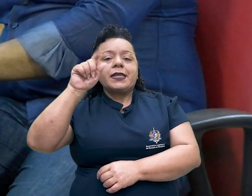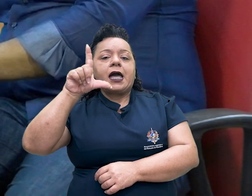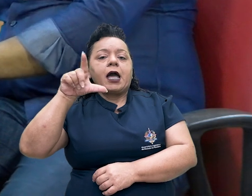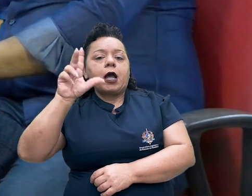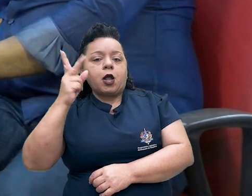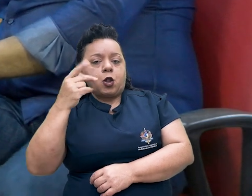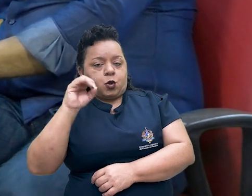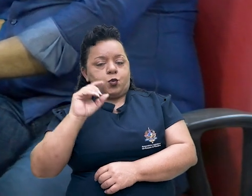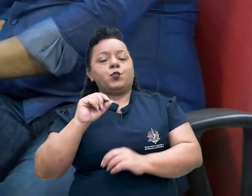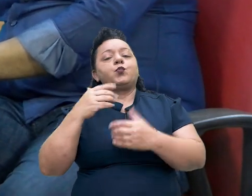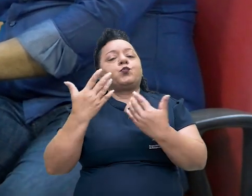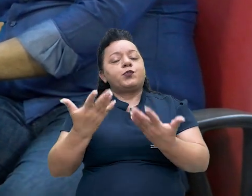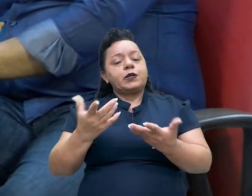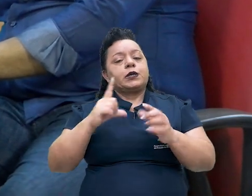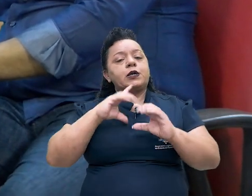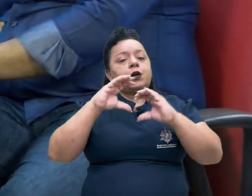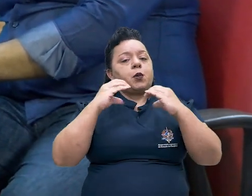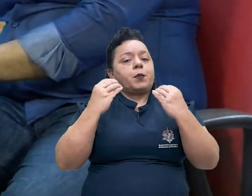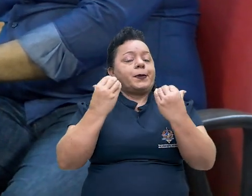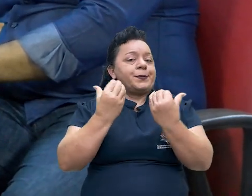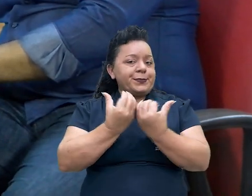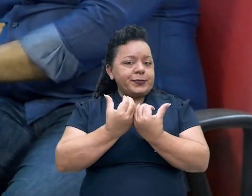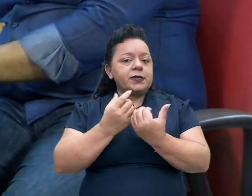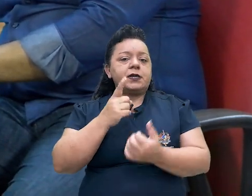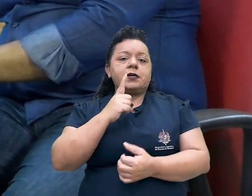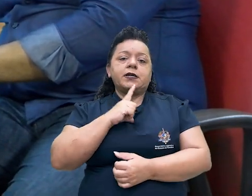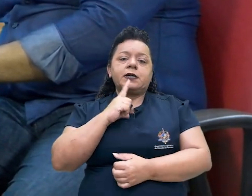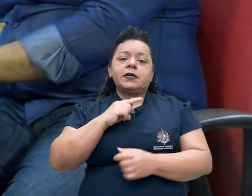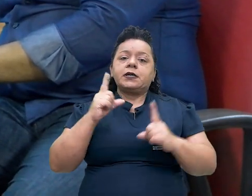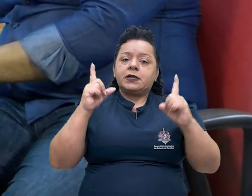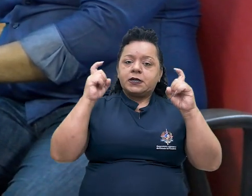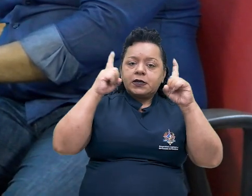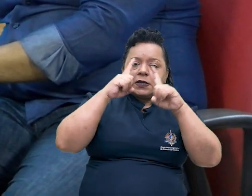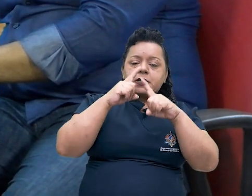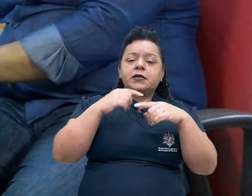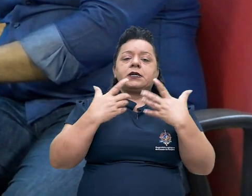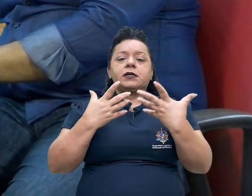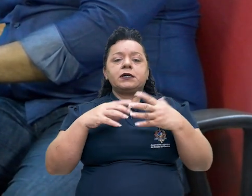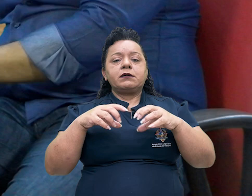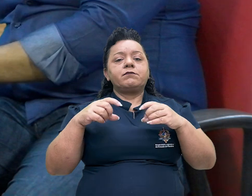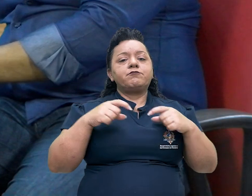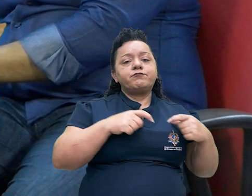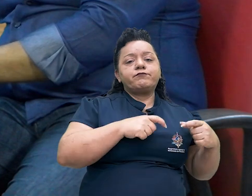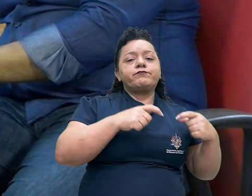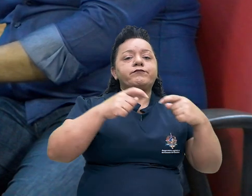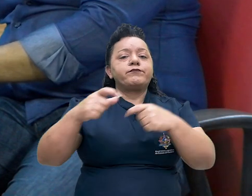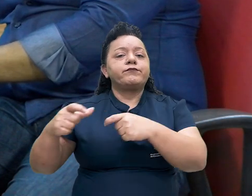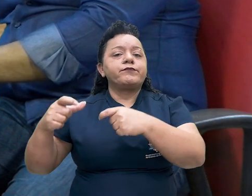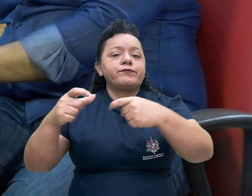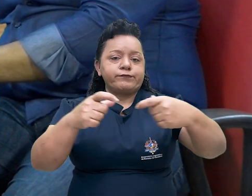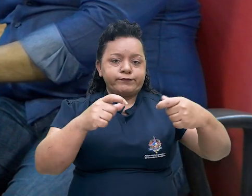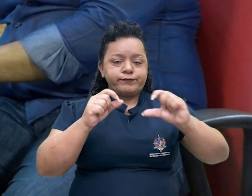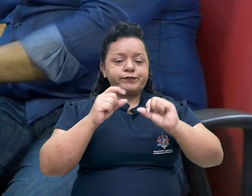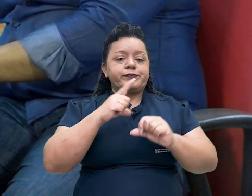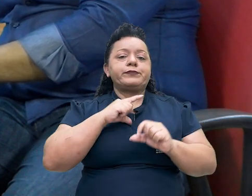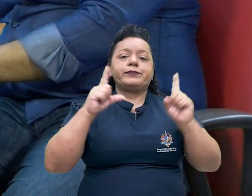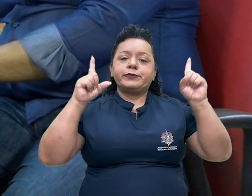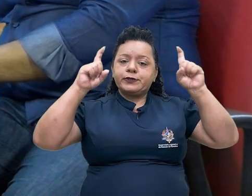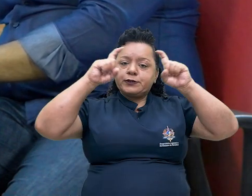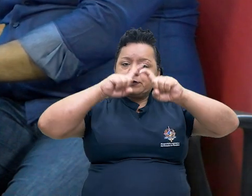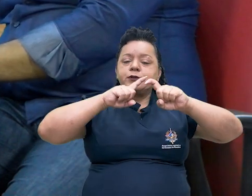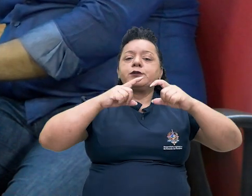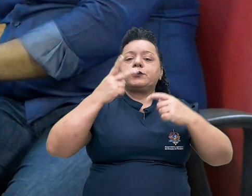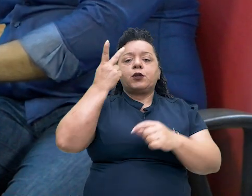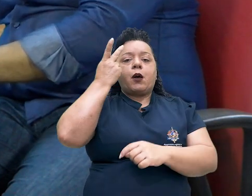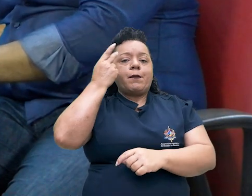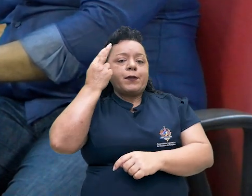médio madeira é são comunidades que já tem dificuldade né Principalmente de deslocamento nesse período